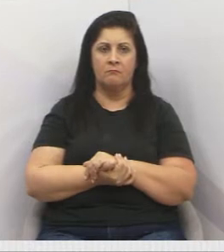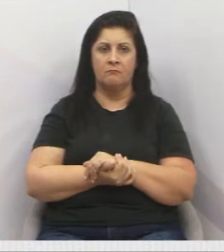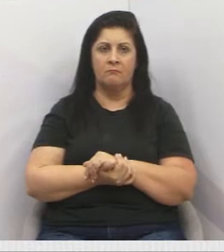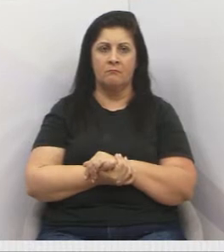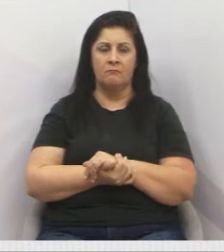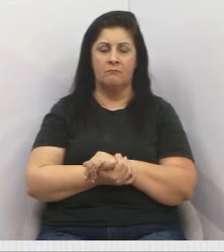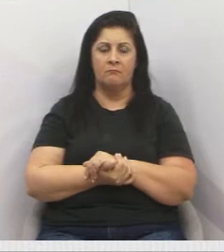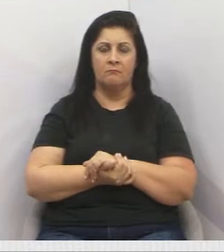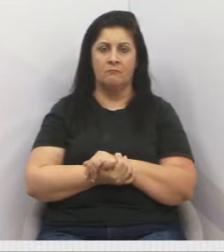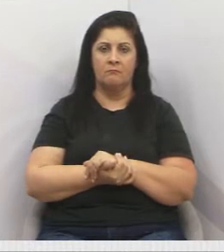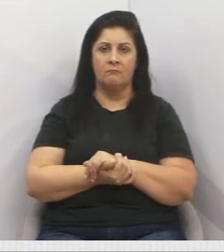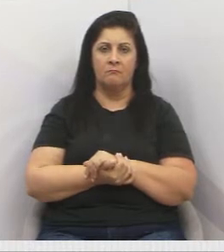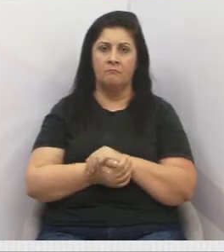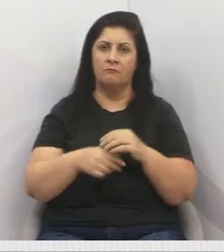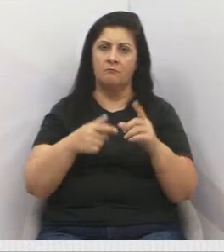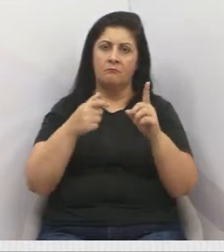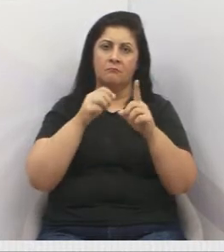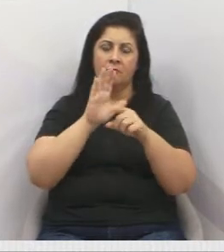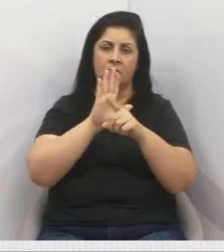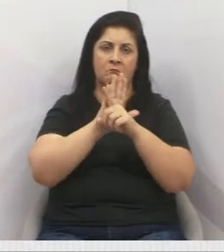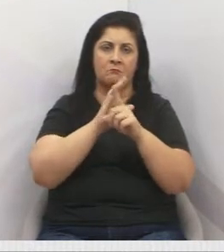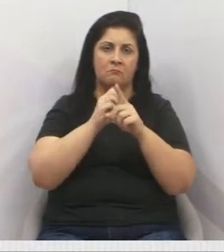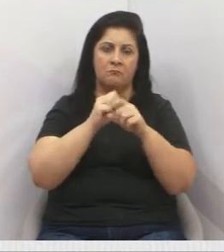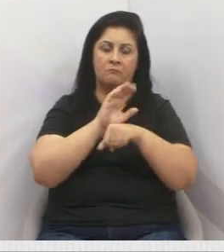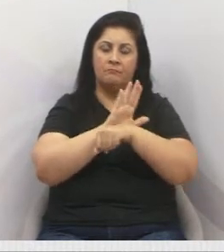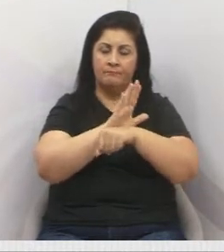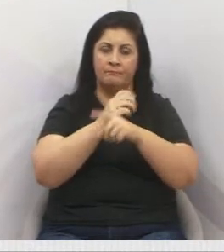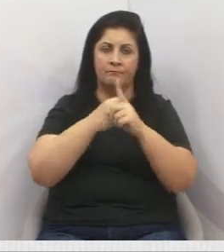Movimentos populares em branco, entidade em branco,